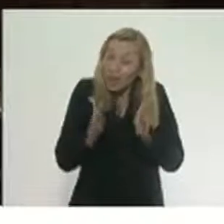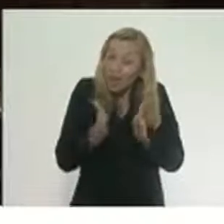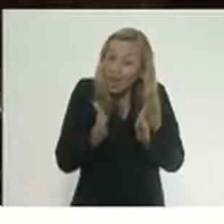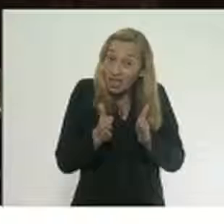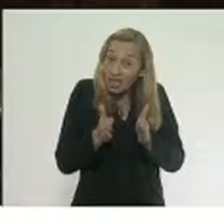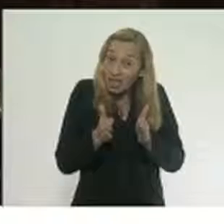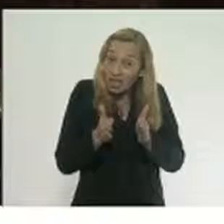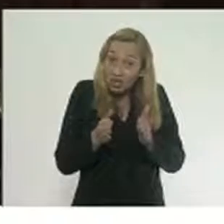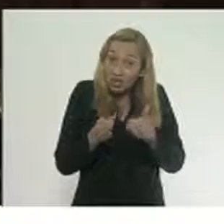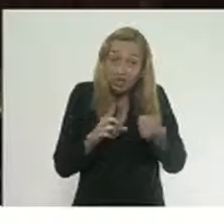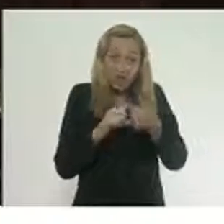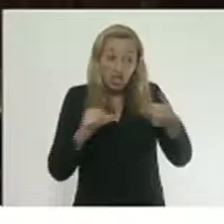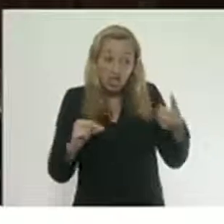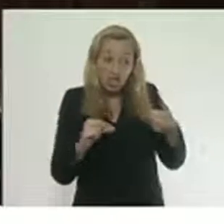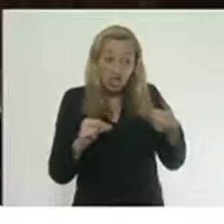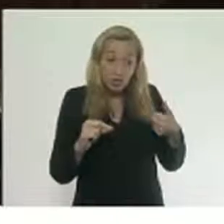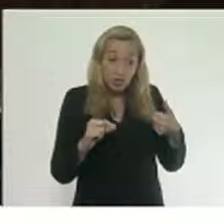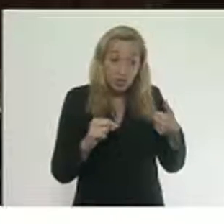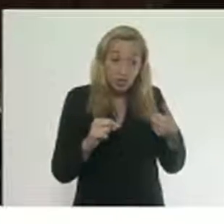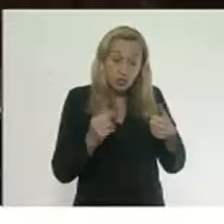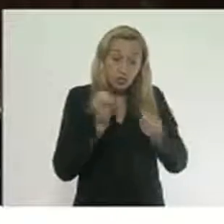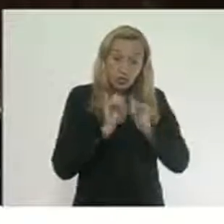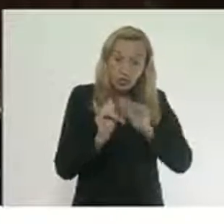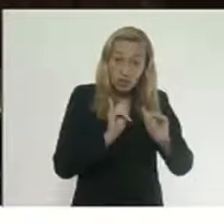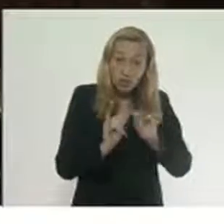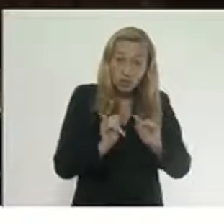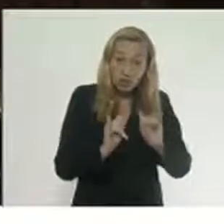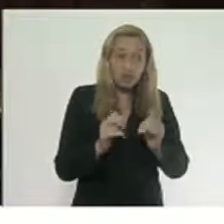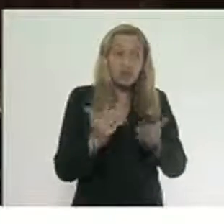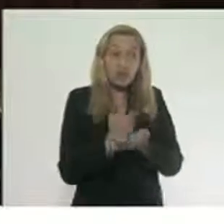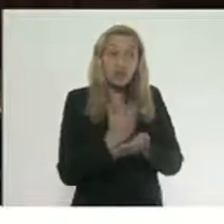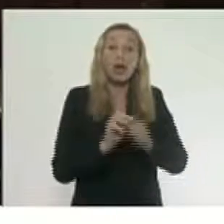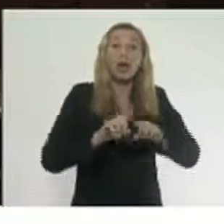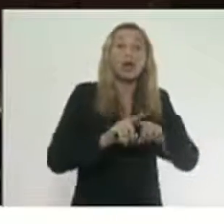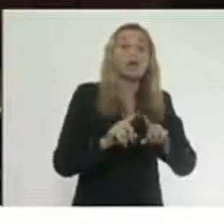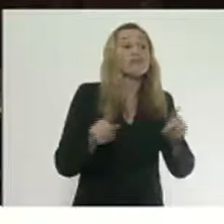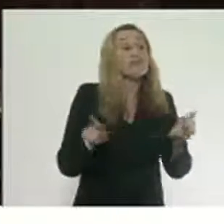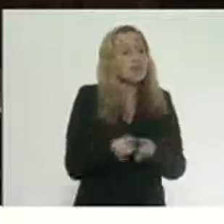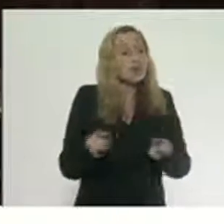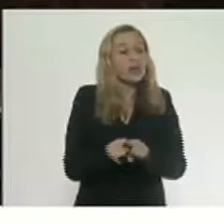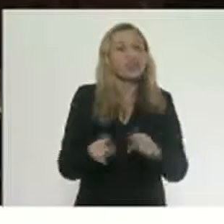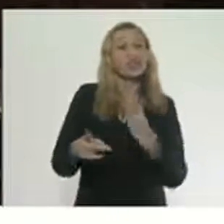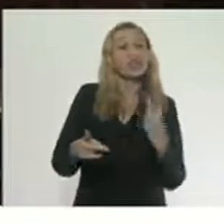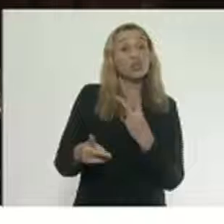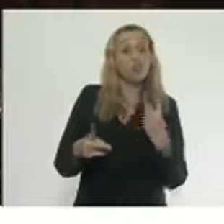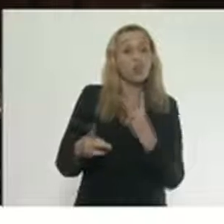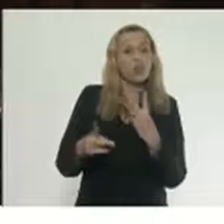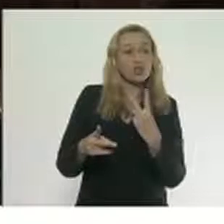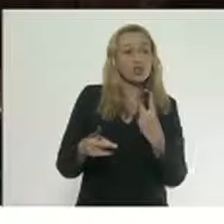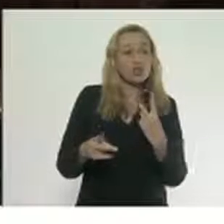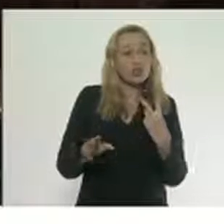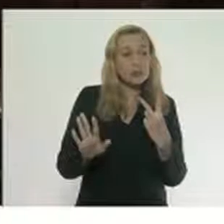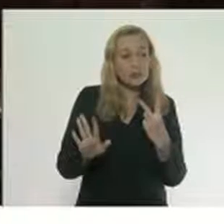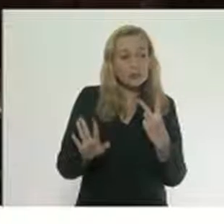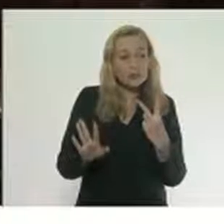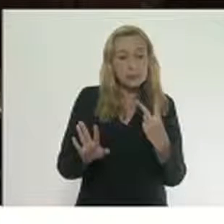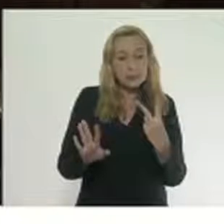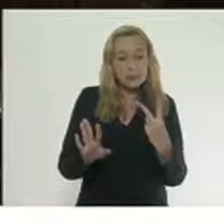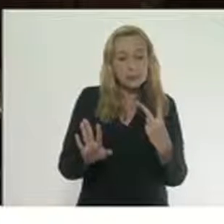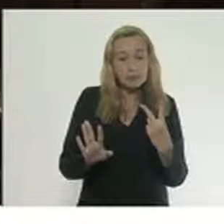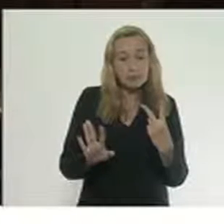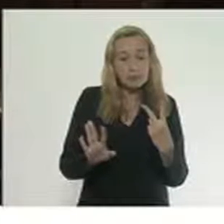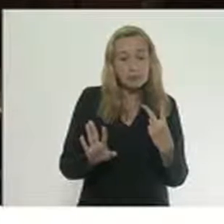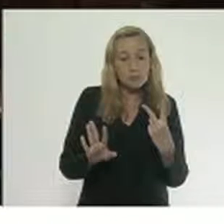artigos publicados em revistas científicas indexadas. Entretanto, há dois obstáculos para que a